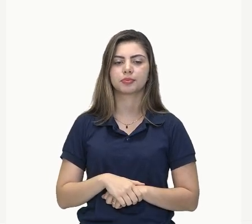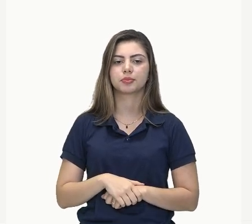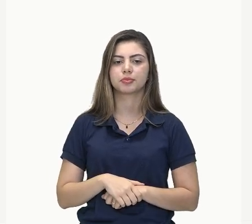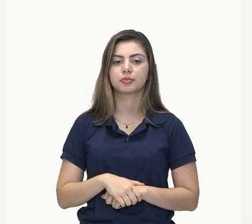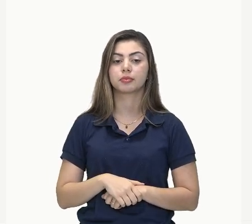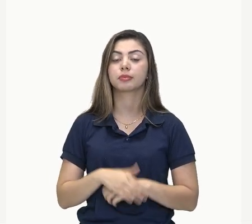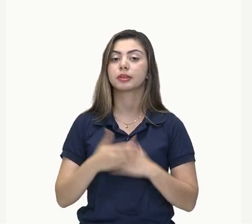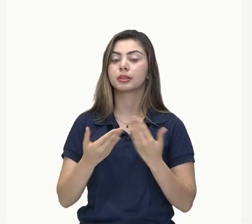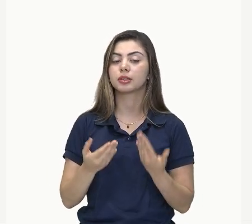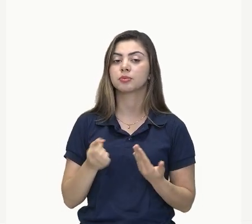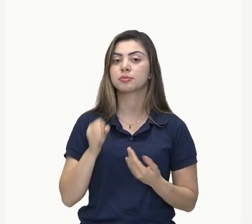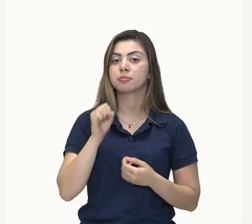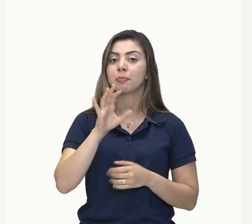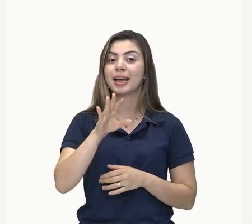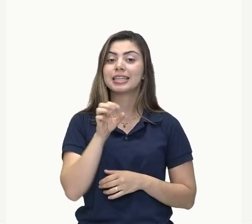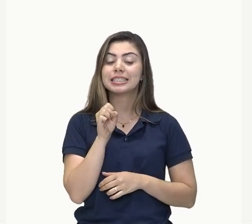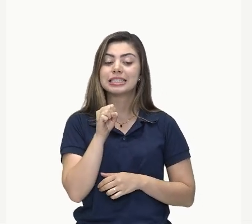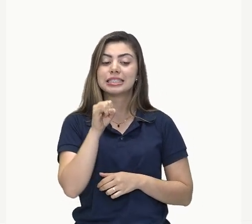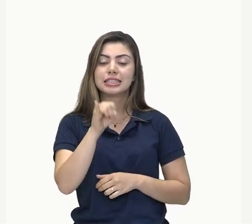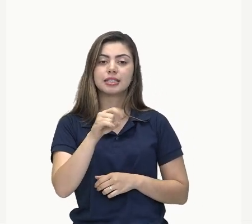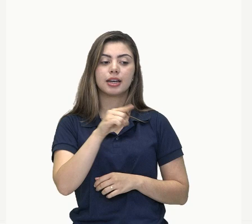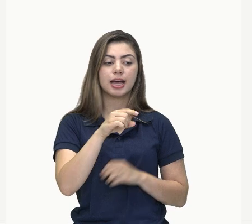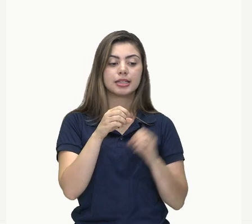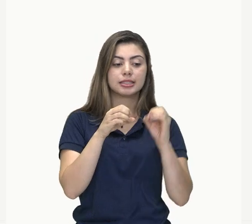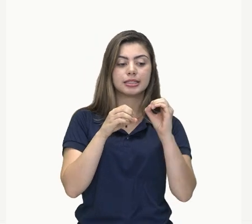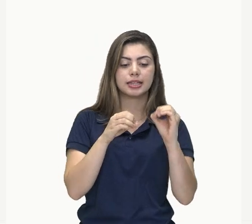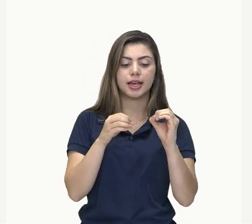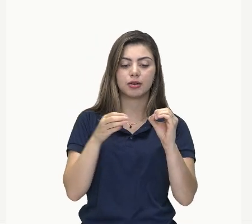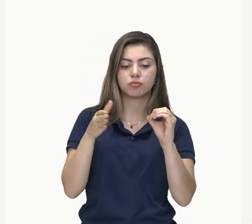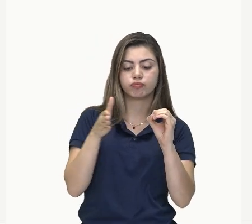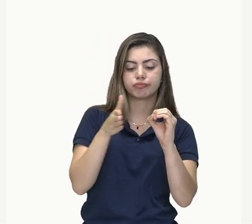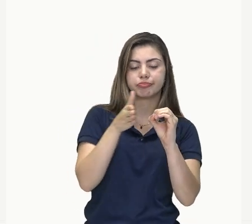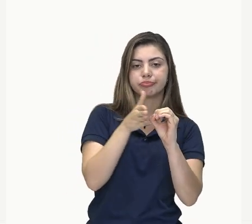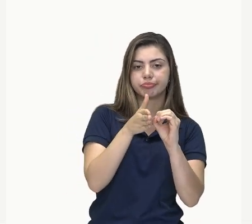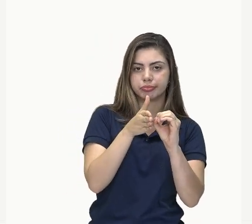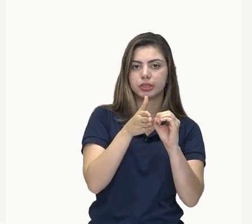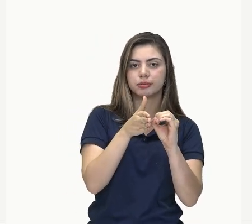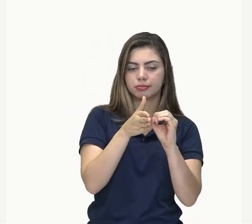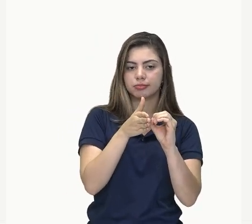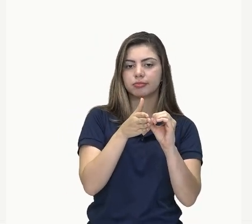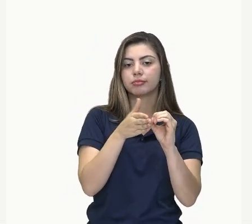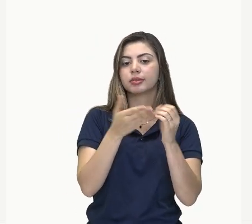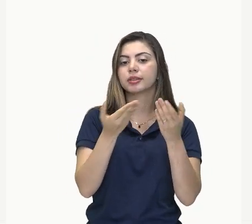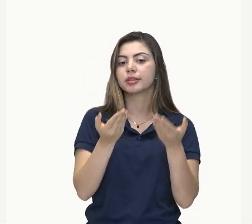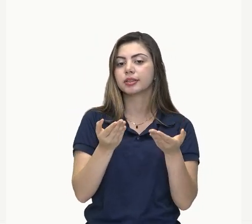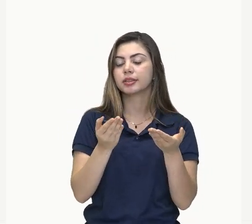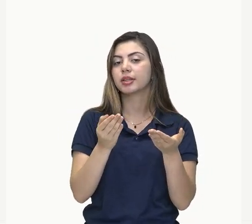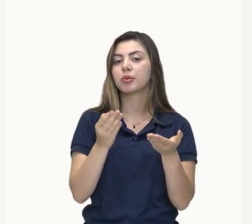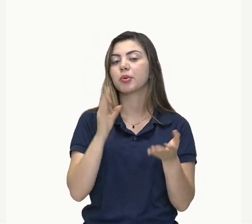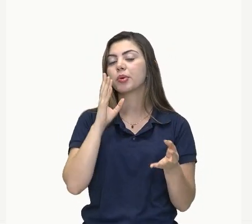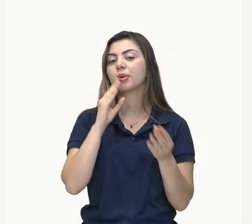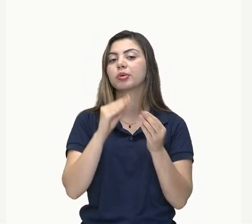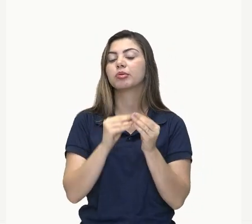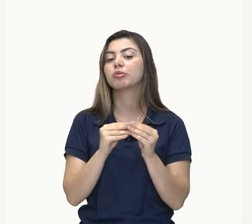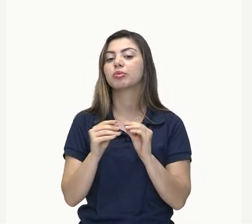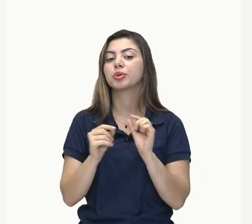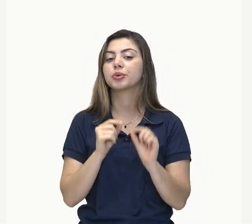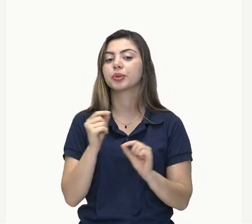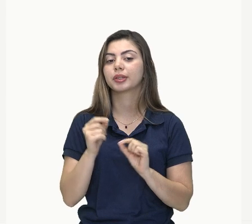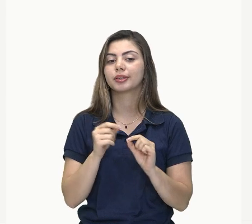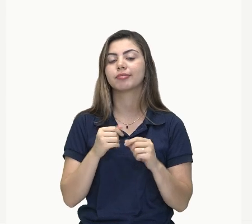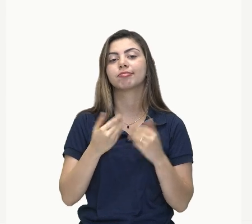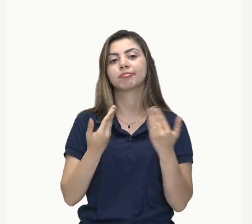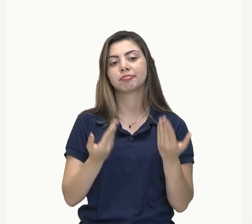E quanto mais próximo de 0 for esse valor, que vier daqui dessa divisão,